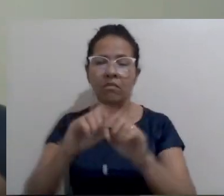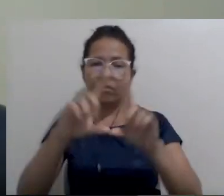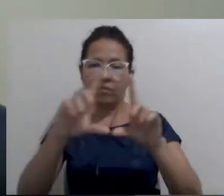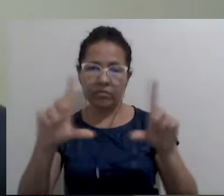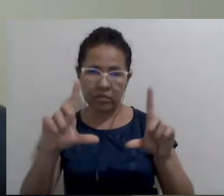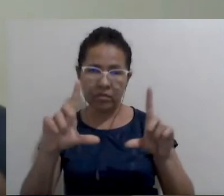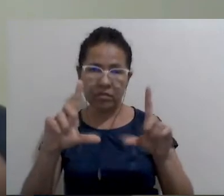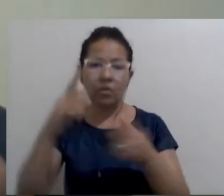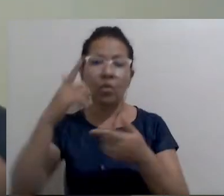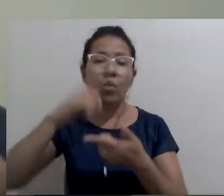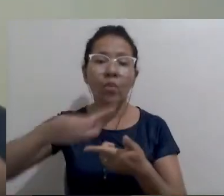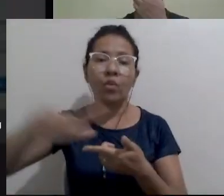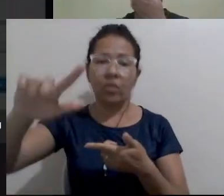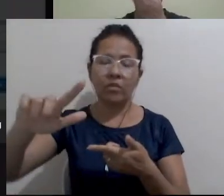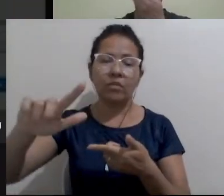parou.